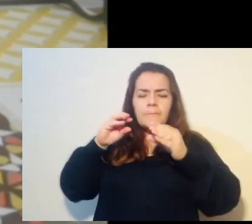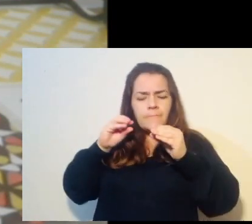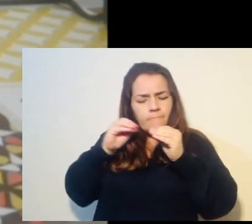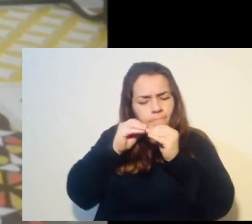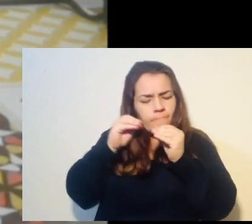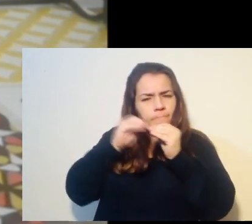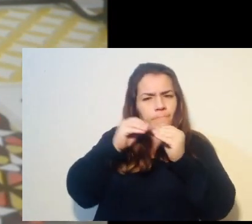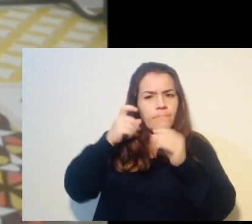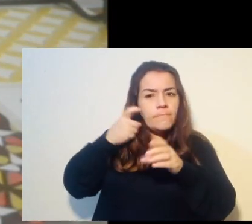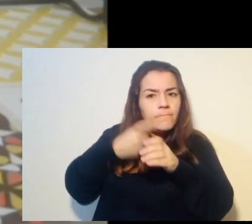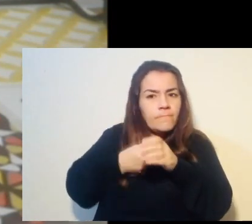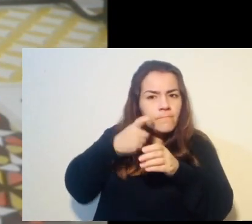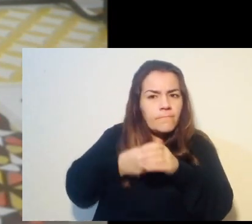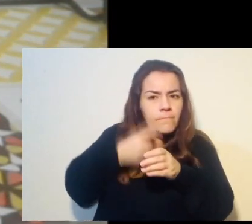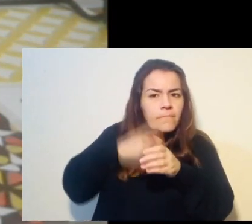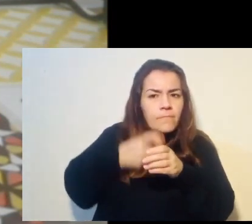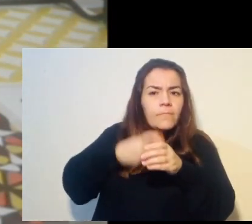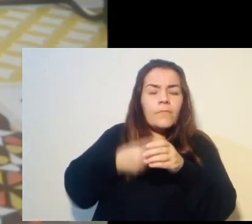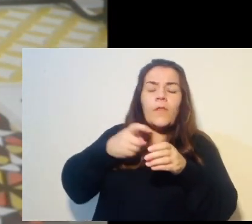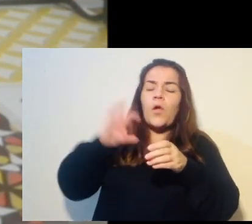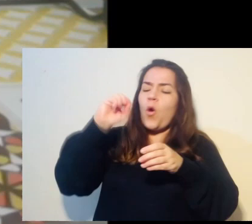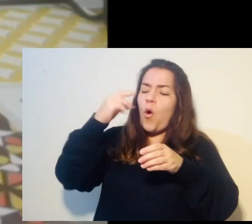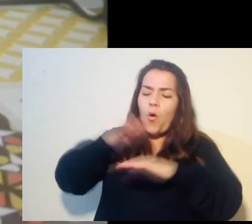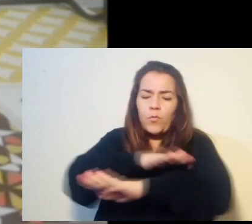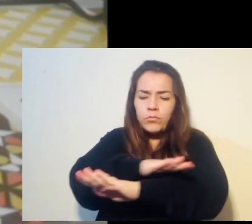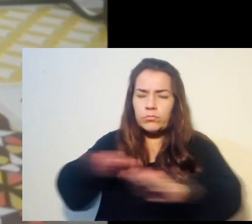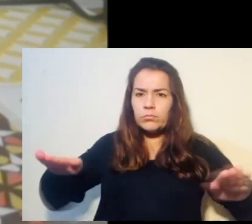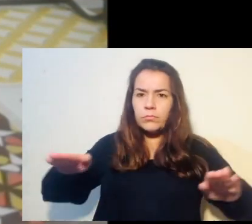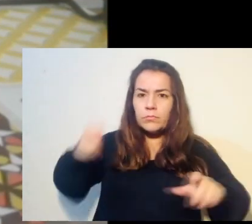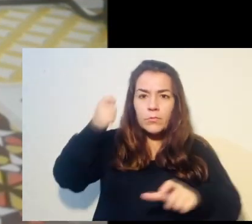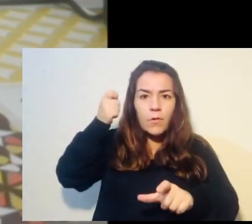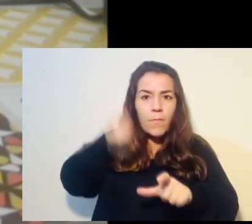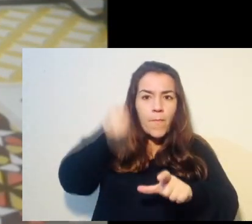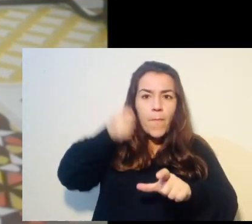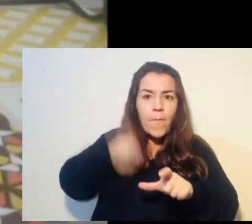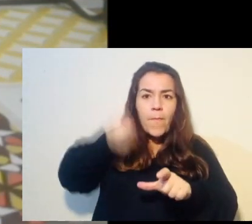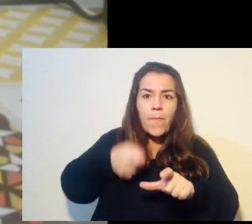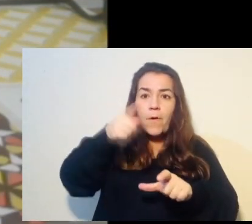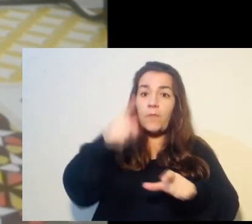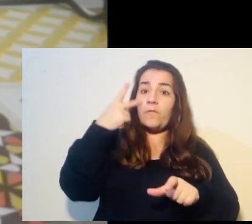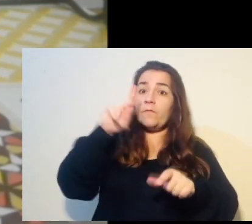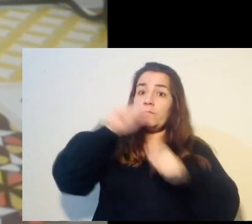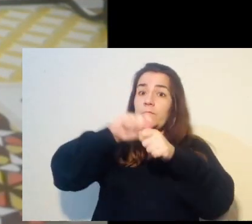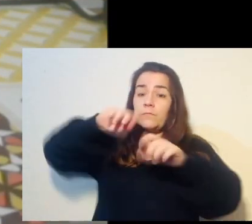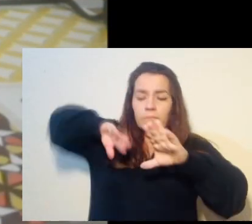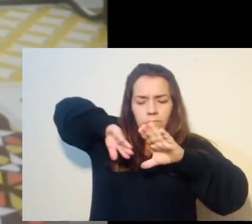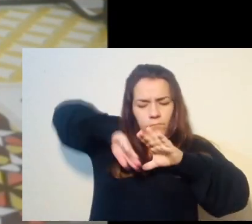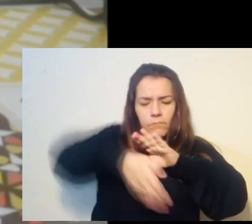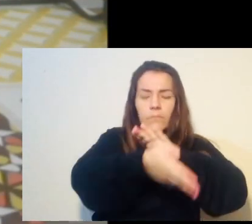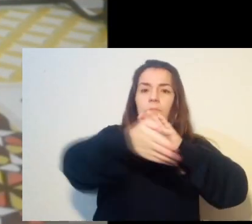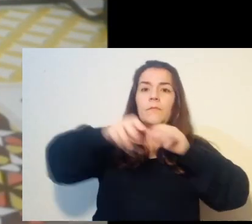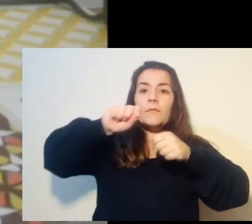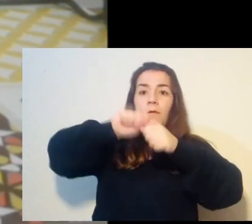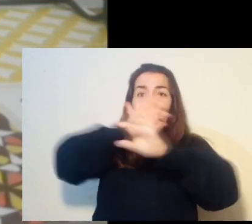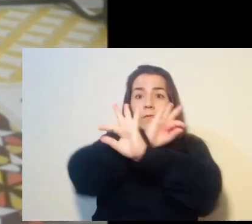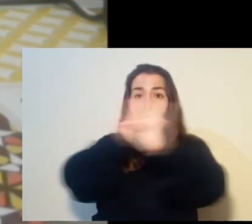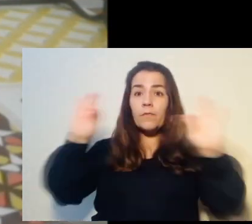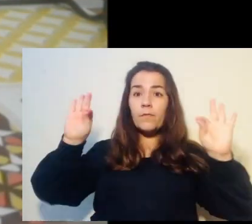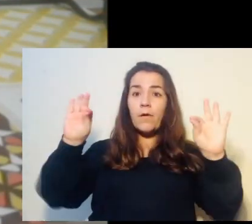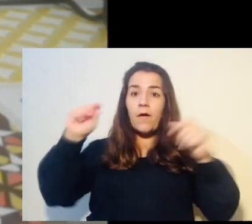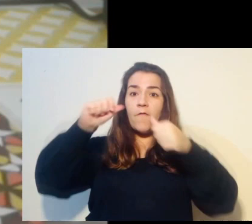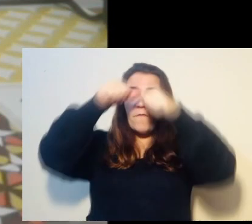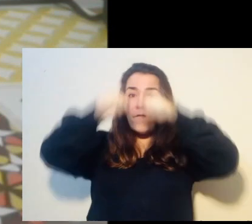uma comprimida nela. Bate ela no chão. Ou pega o martelo e bate. Né? Que ela vai entrar e vai ficar